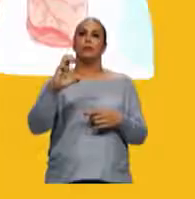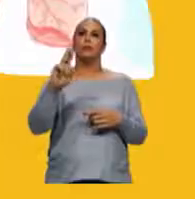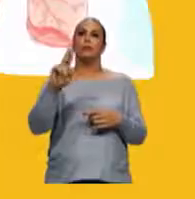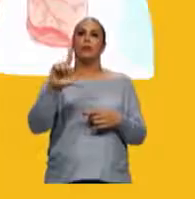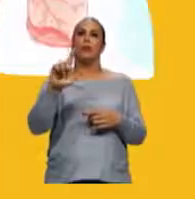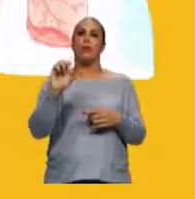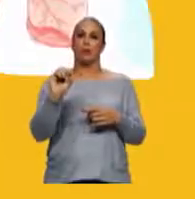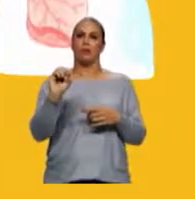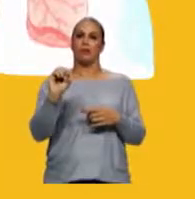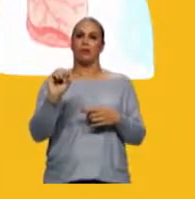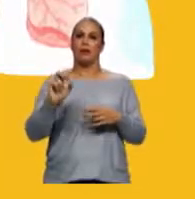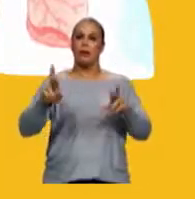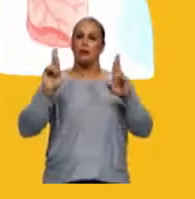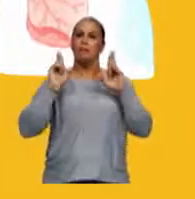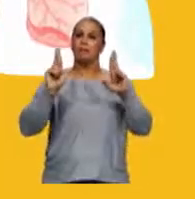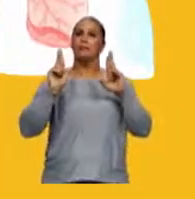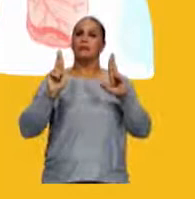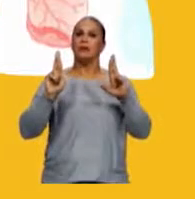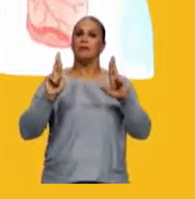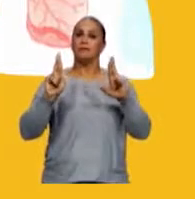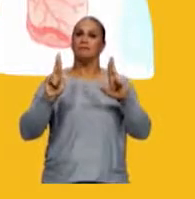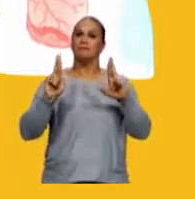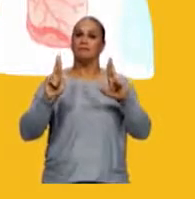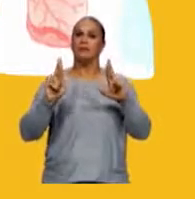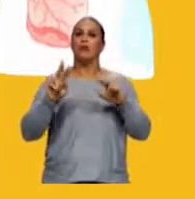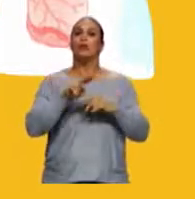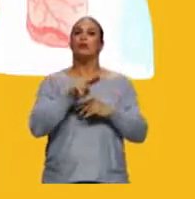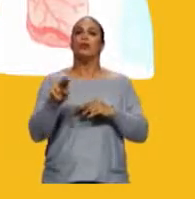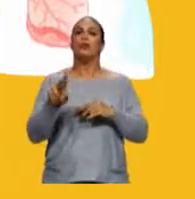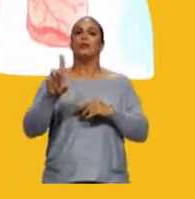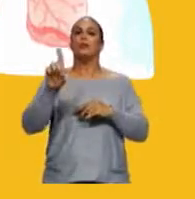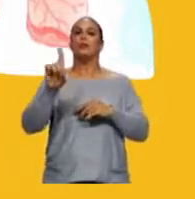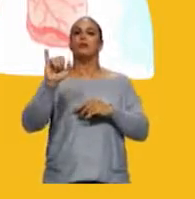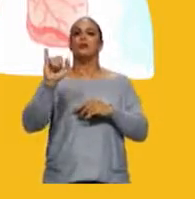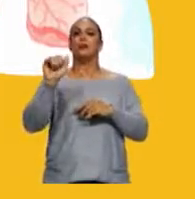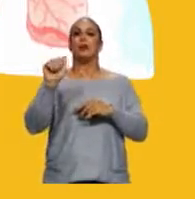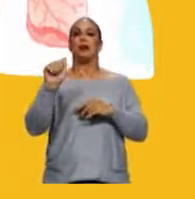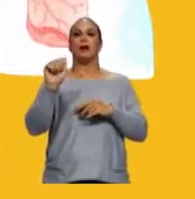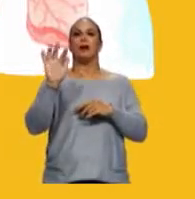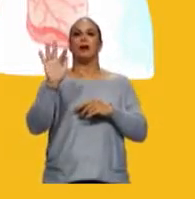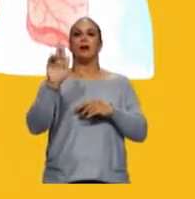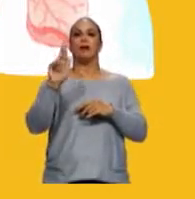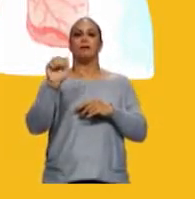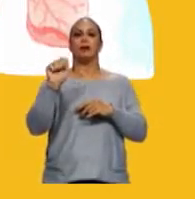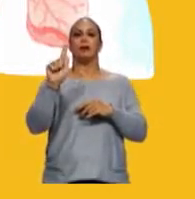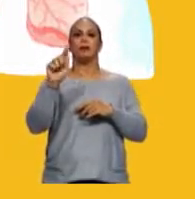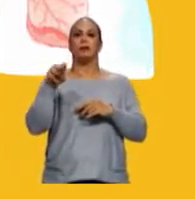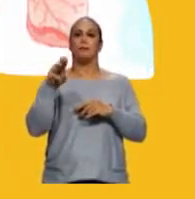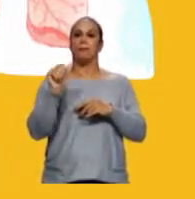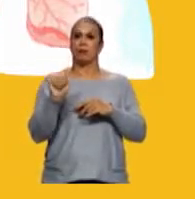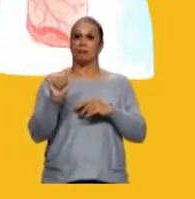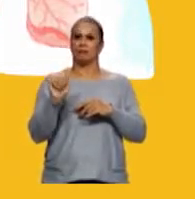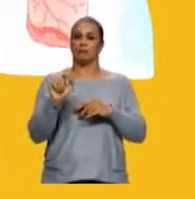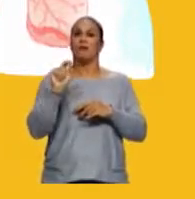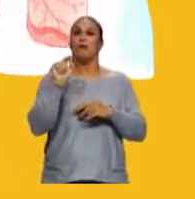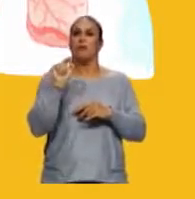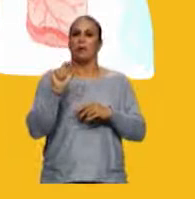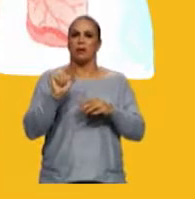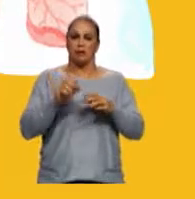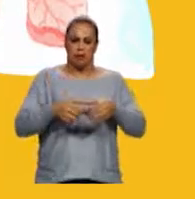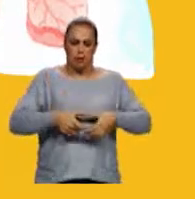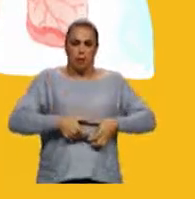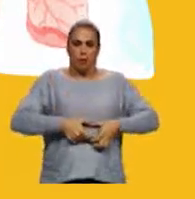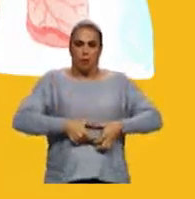diafragma. O diafragma é um músculo que está bem próximo entre